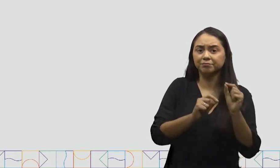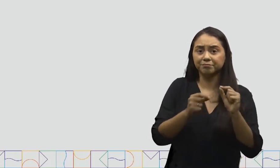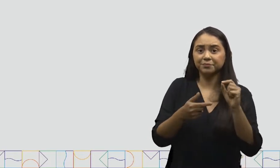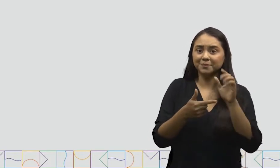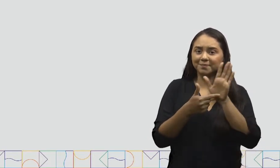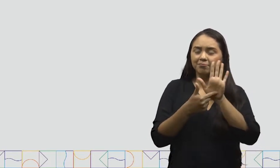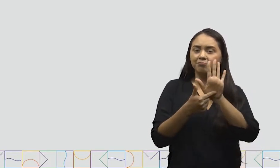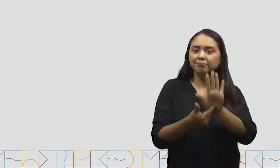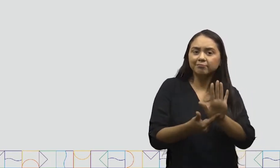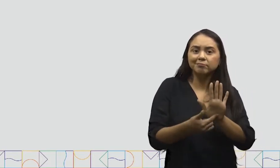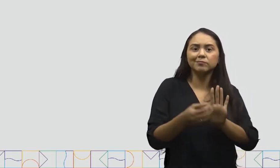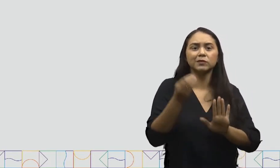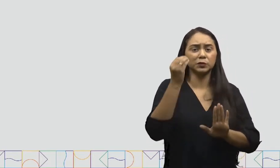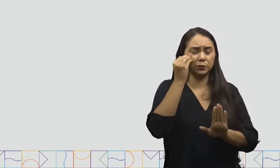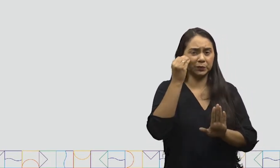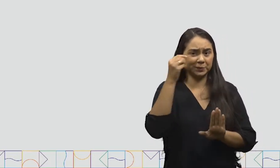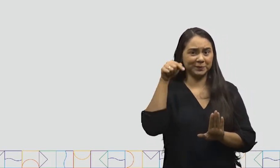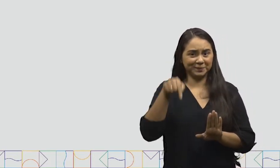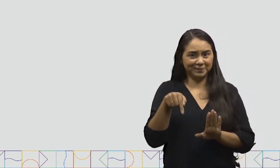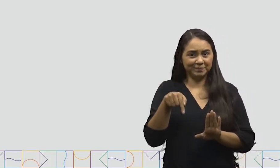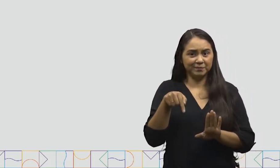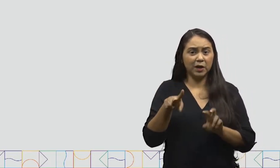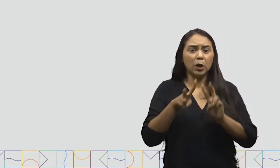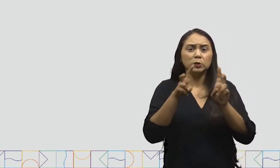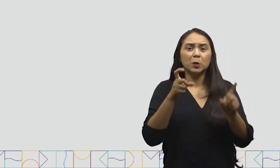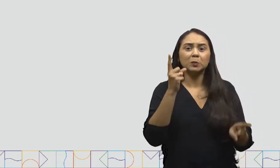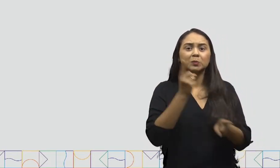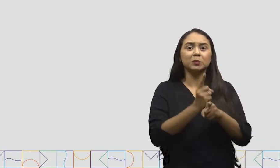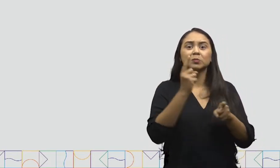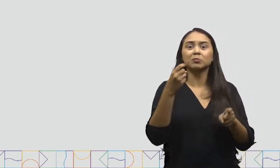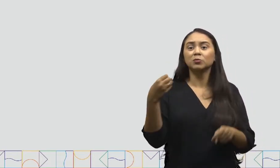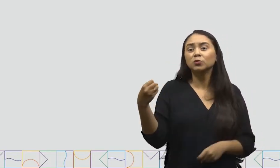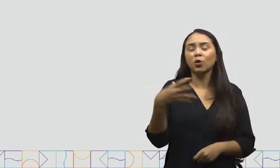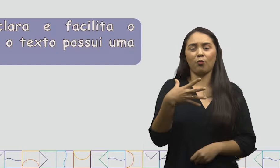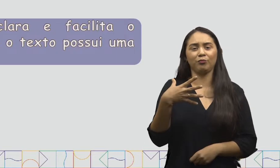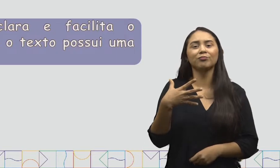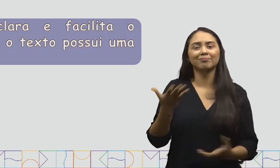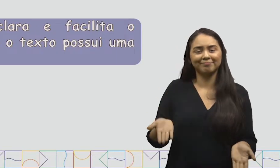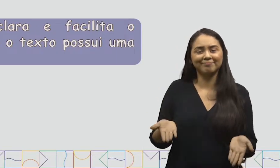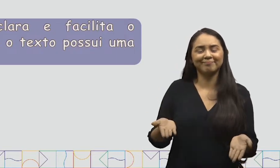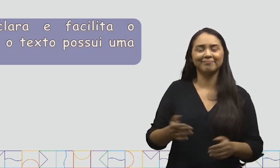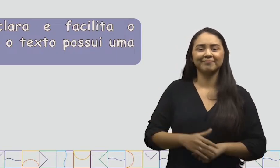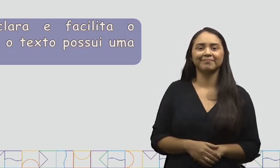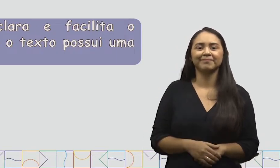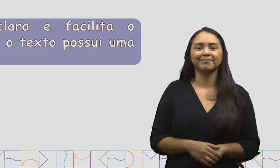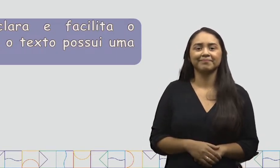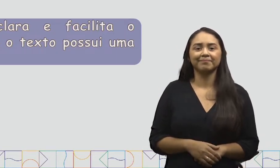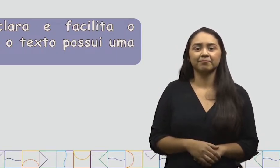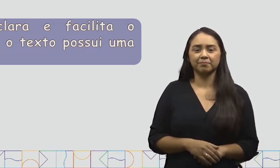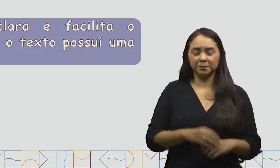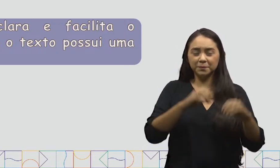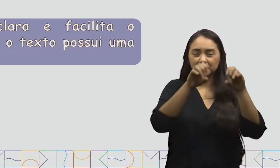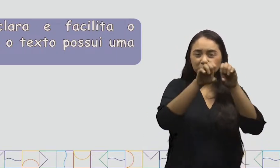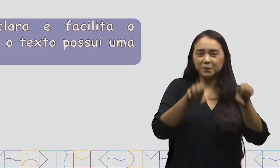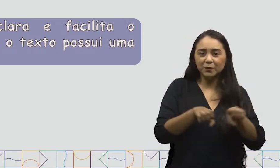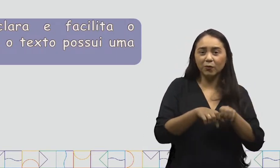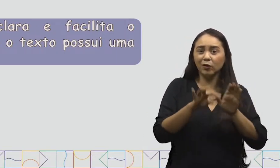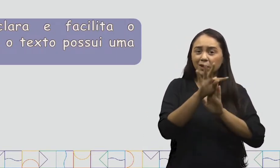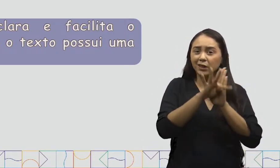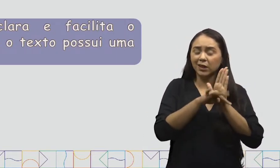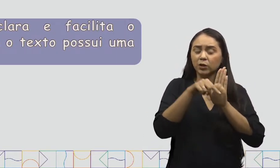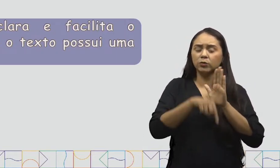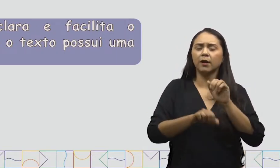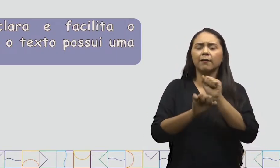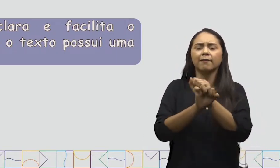finalidade de apresentar um experimento sobre uma descoberta científica. A estrutura do texto é